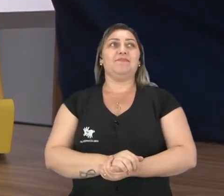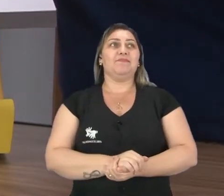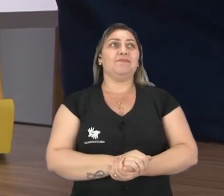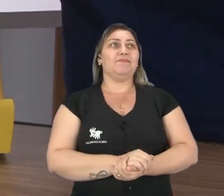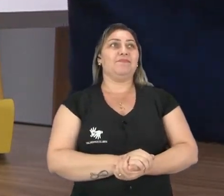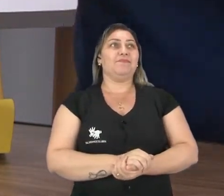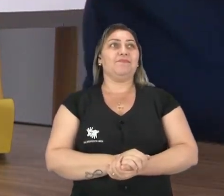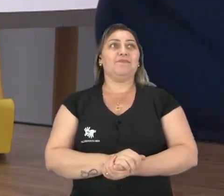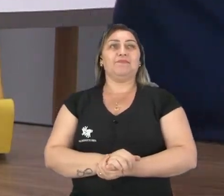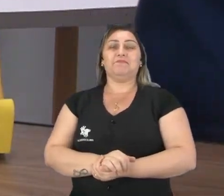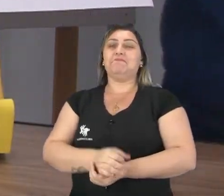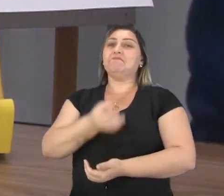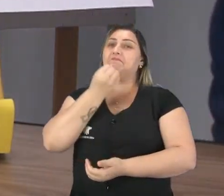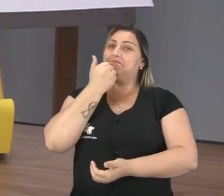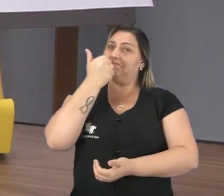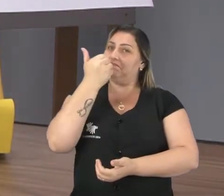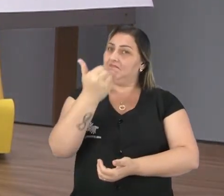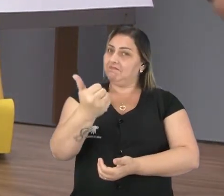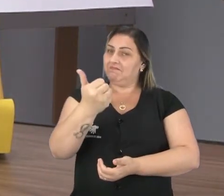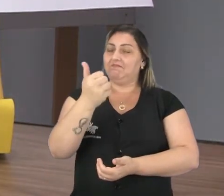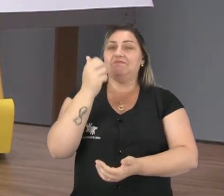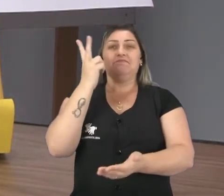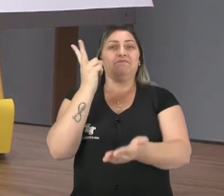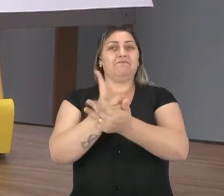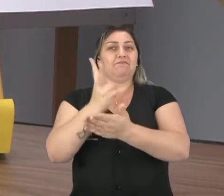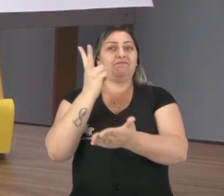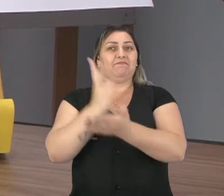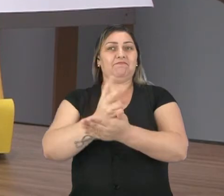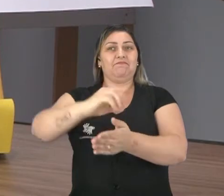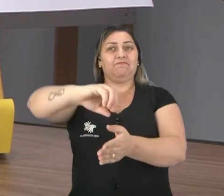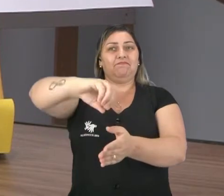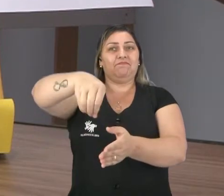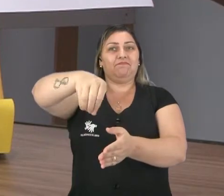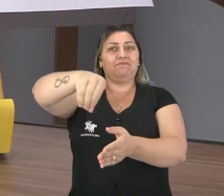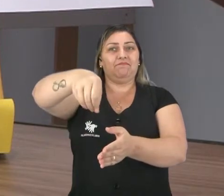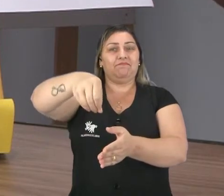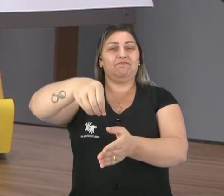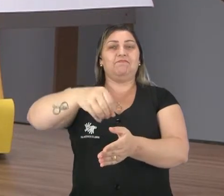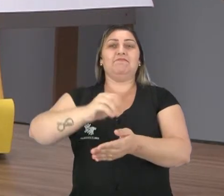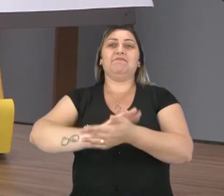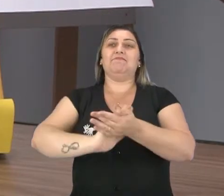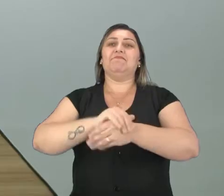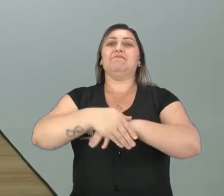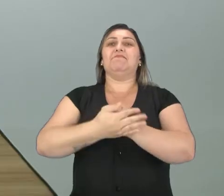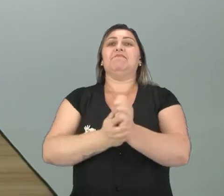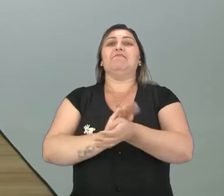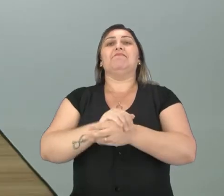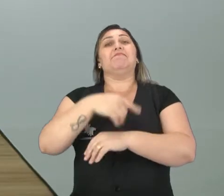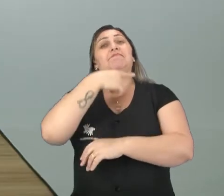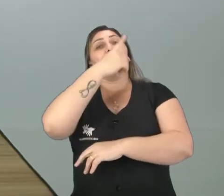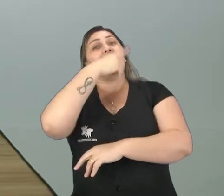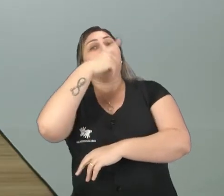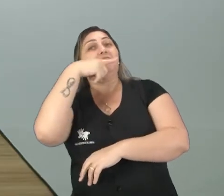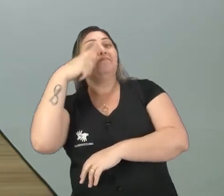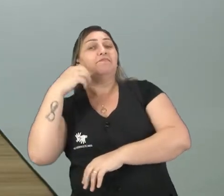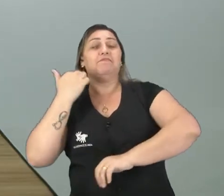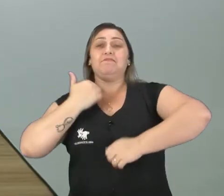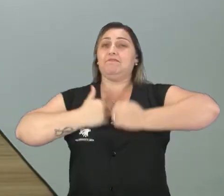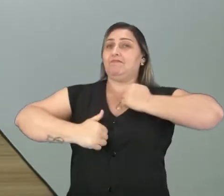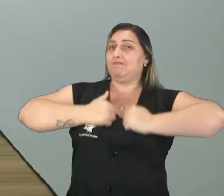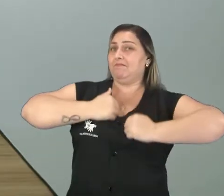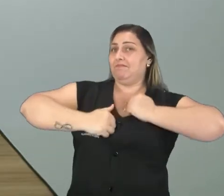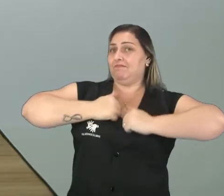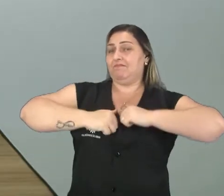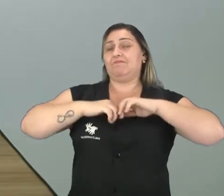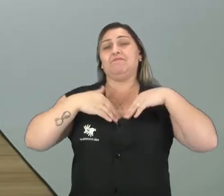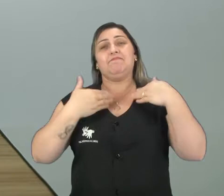ação, né? Fechar a torneira. Devemos sempre deixar a torneira fechada ao ensaboarmos as mãos ou